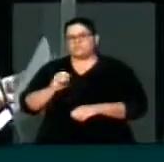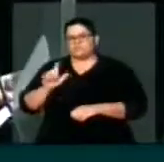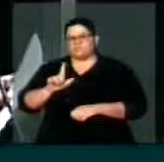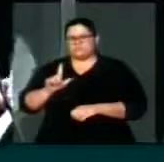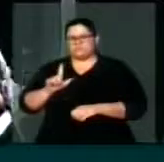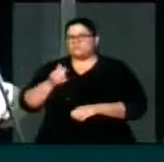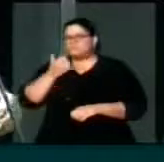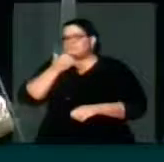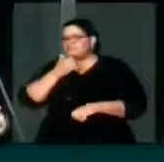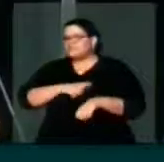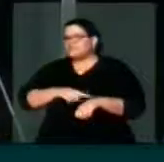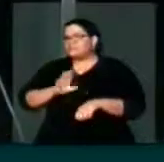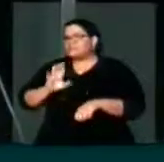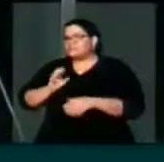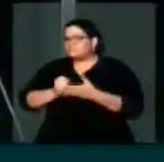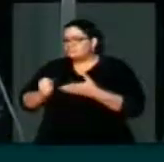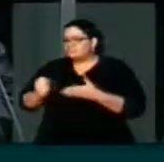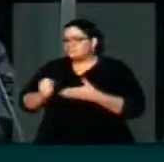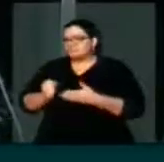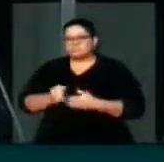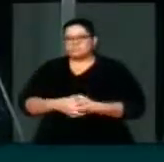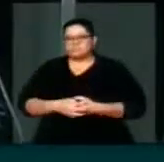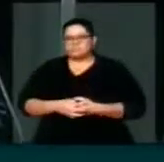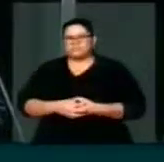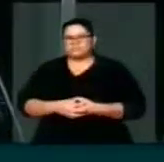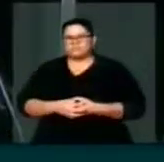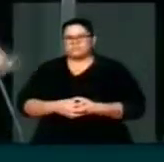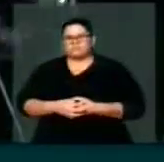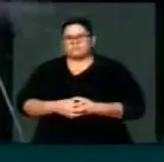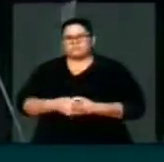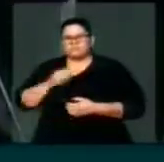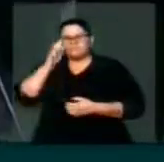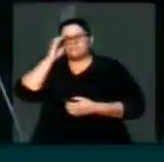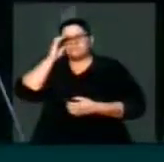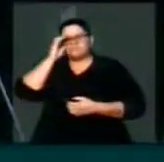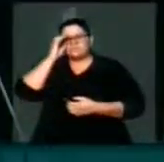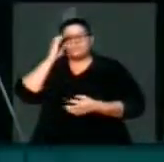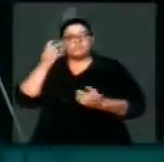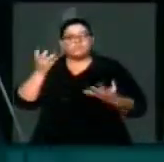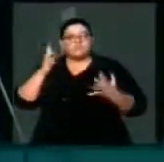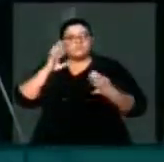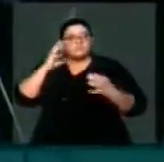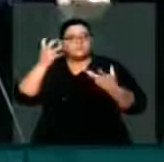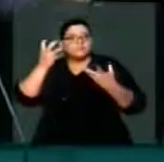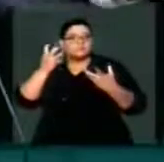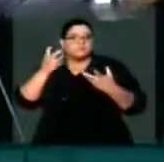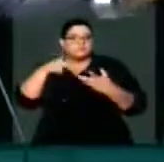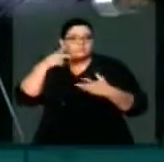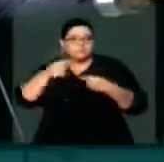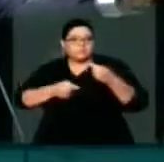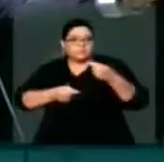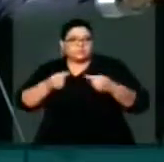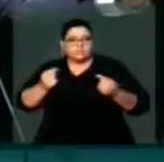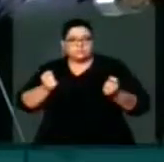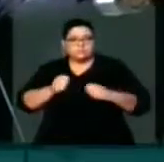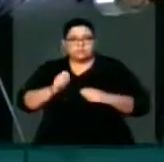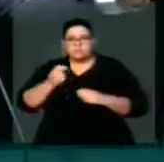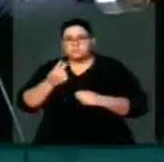tempo já acabou? Não? Então veja só, essa é uma decisão de política que pode ou não